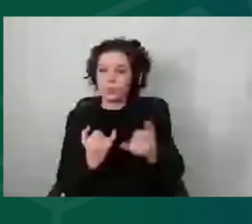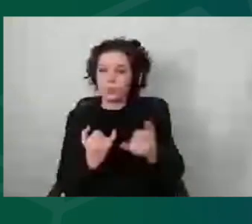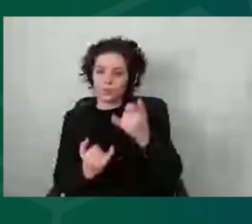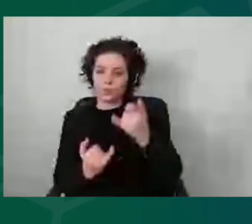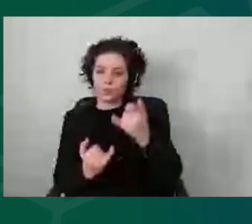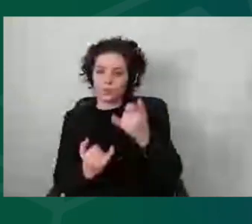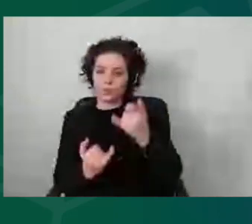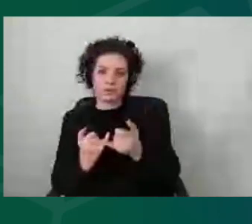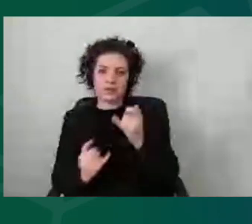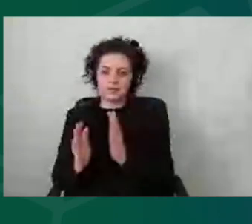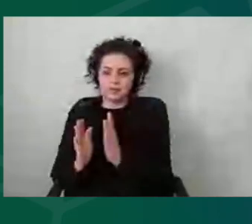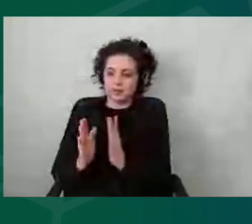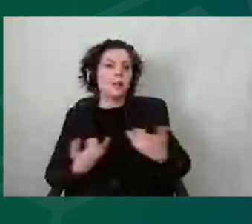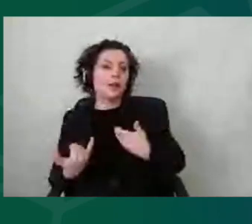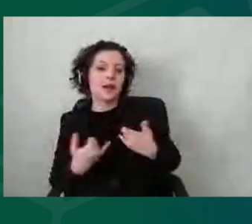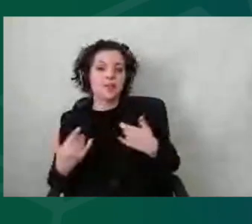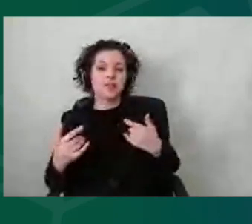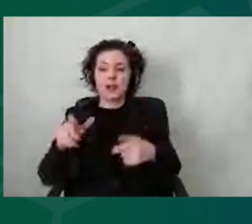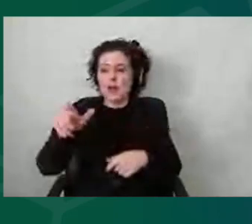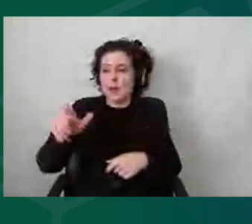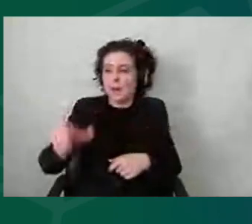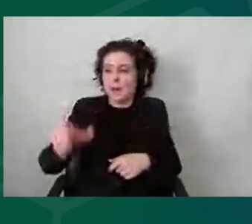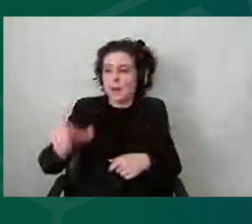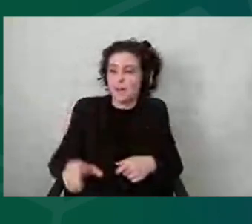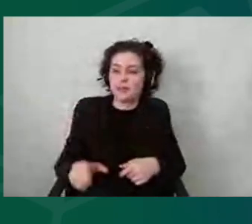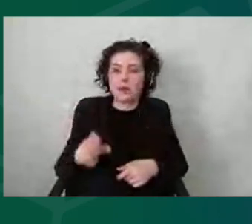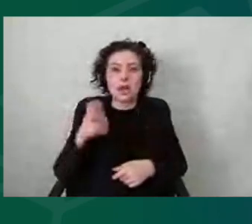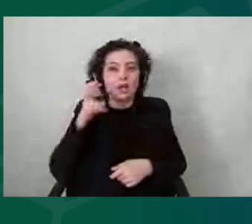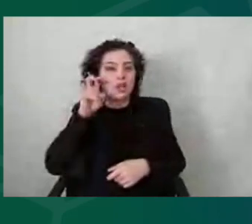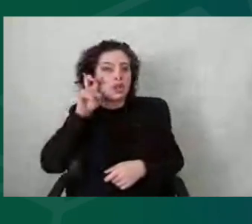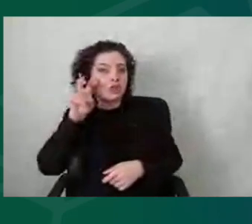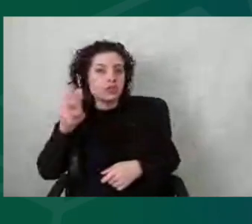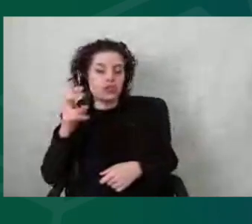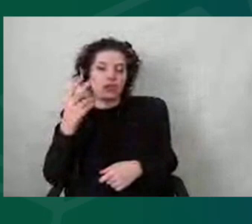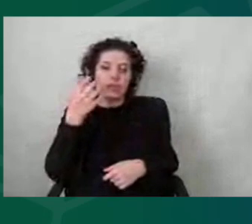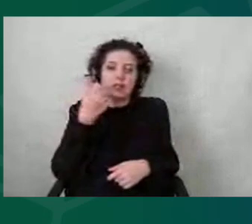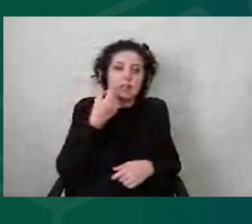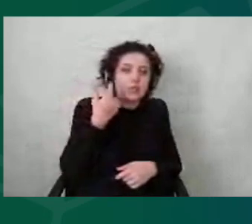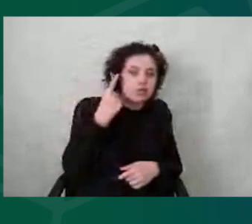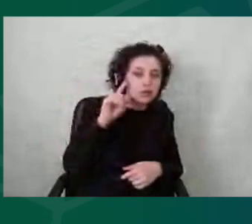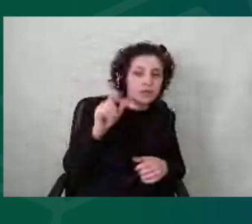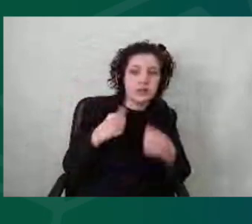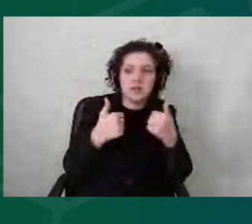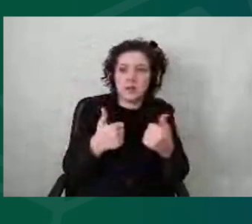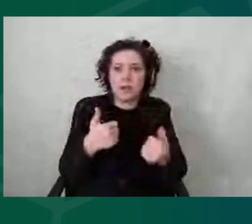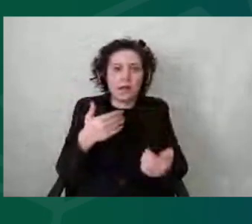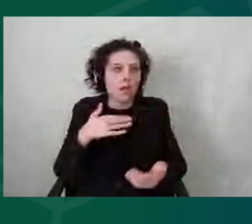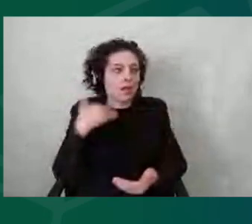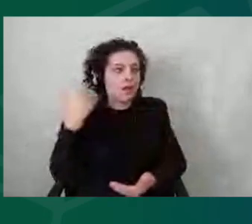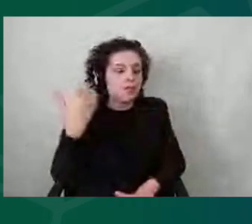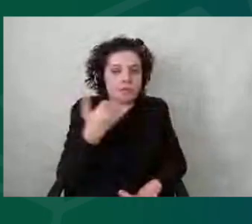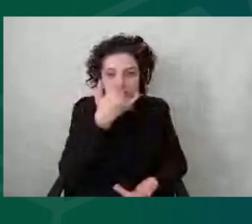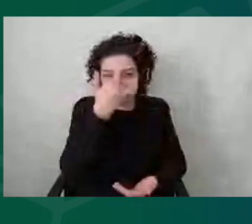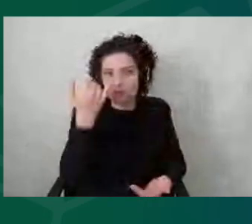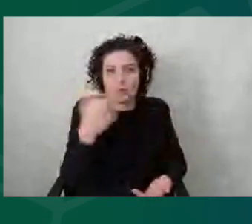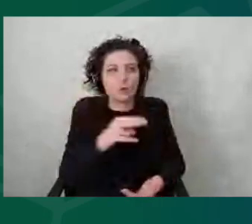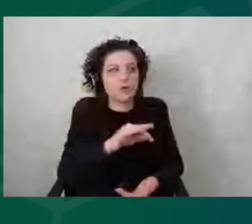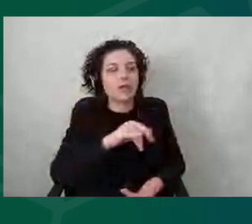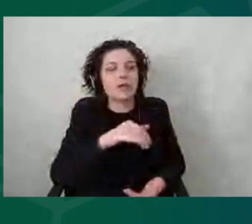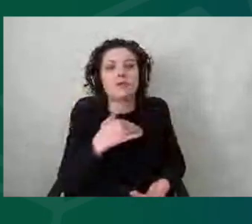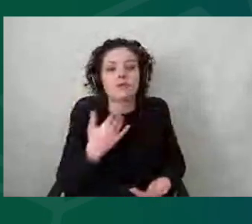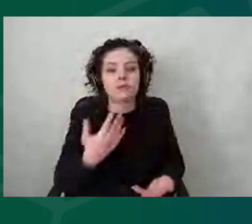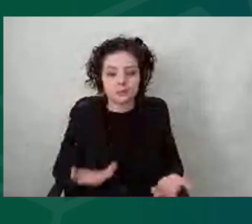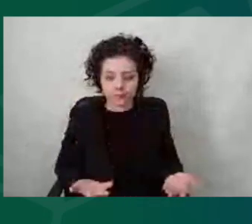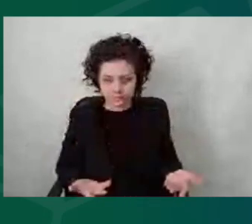escutam falar, o indivíduo estava no 5º, no 6º dia no hospital, estava bem, e de repente foi para a UTI, veio até a